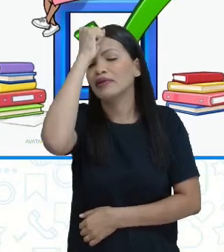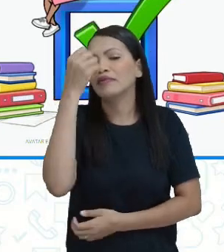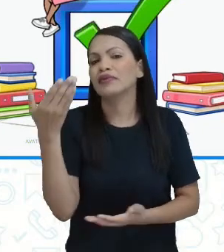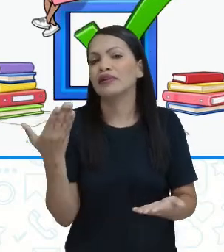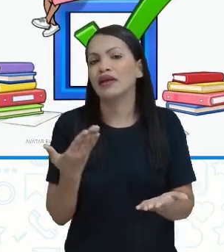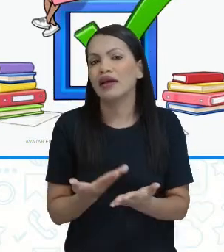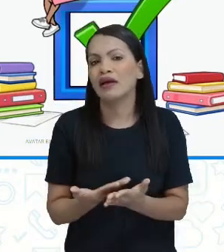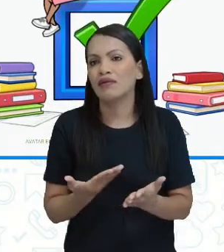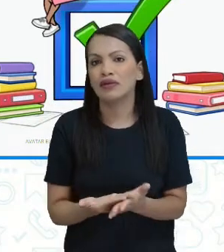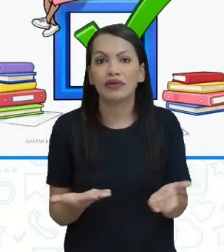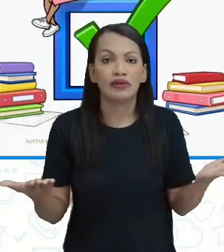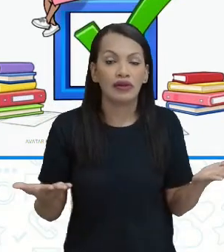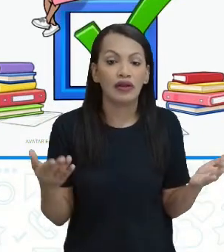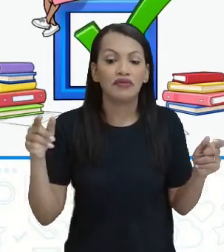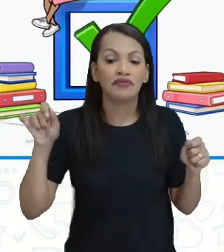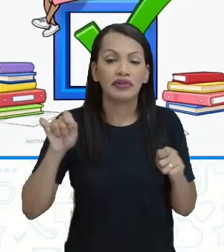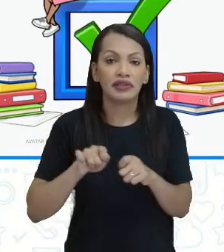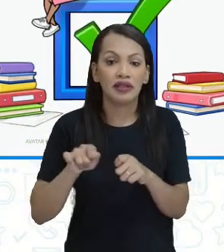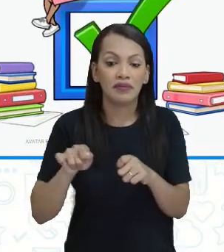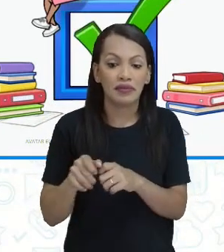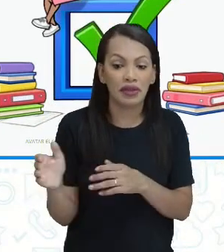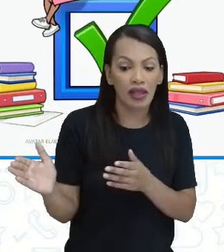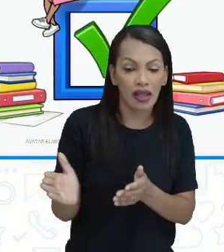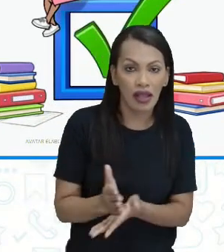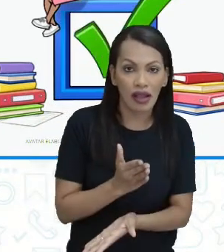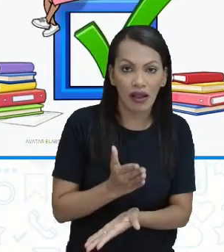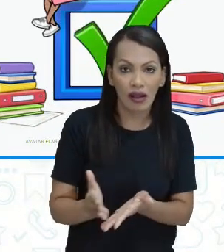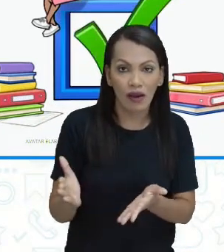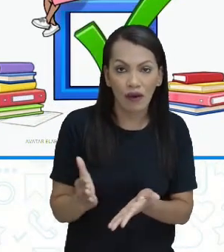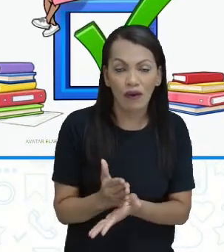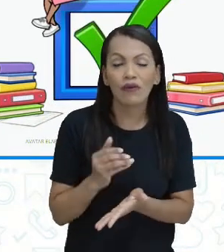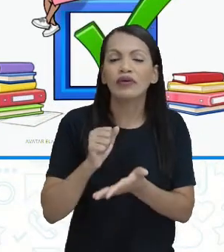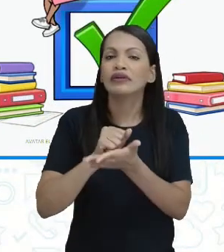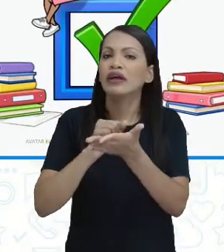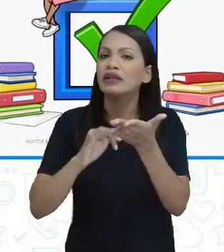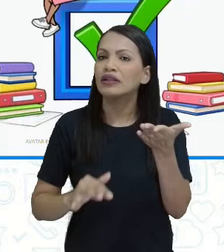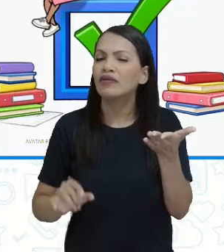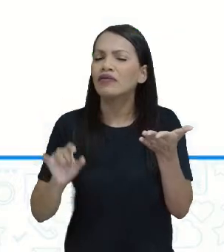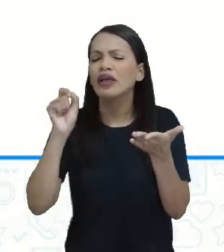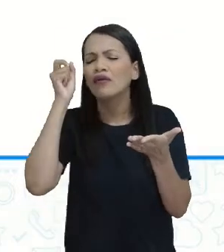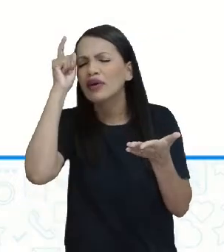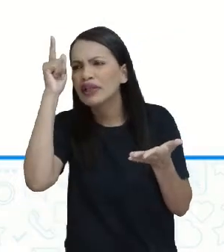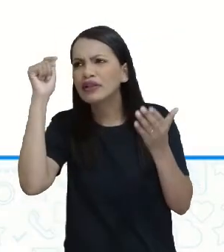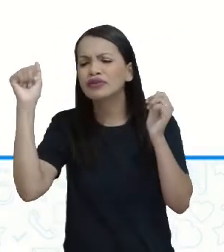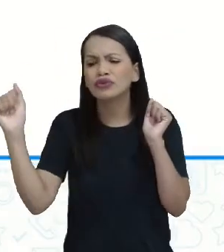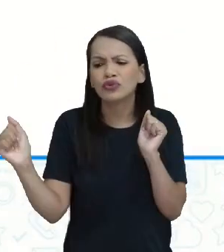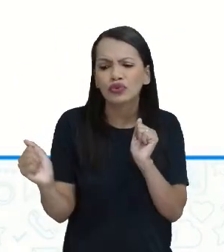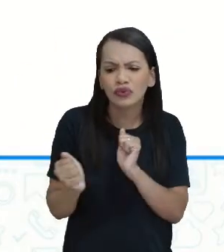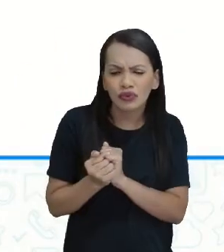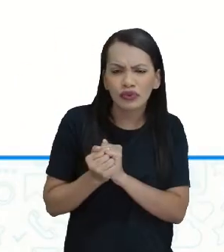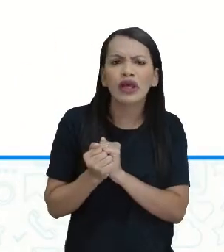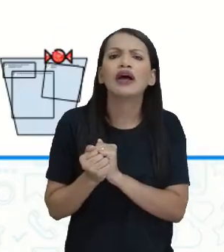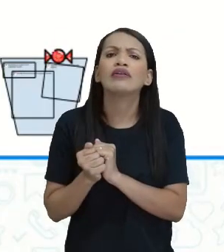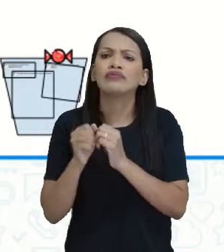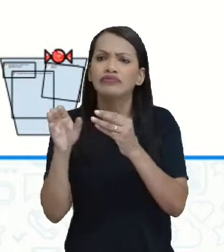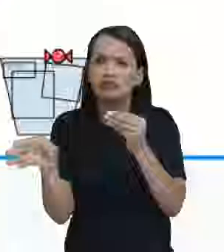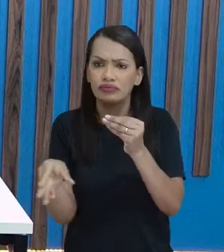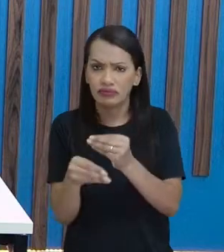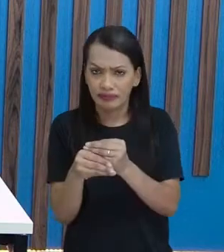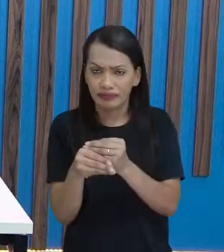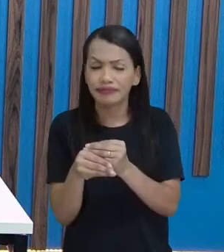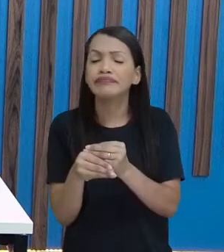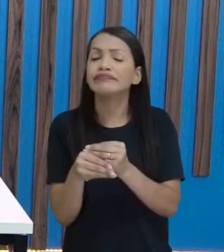Resolvemos alguns probleminhas com ideias de juntar e acrescentar quantidades. Agora vamos para